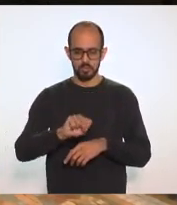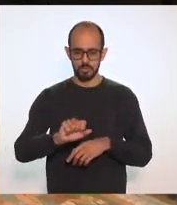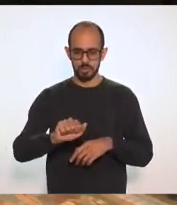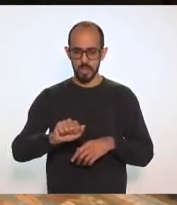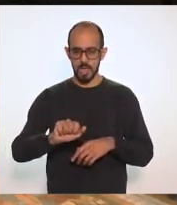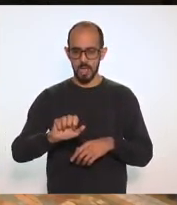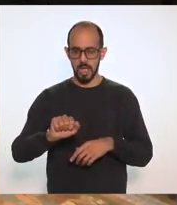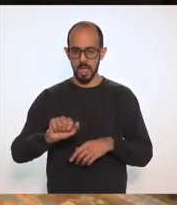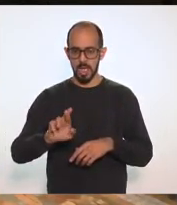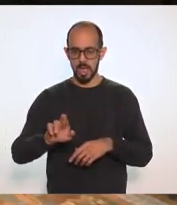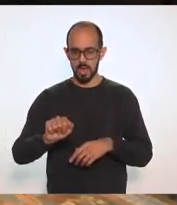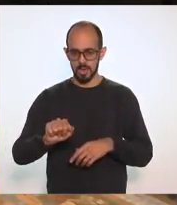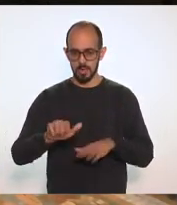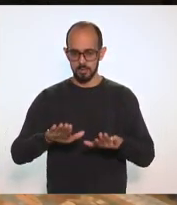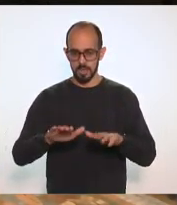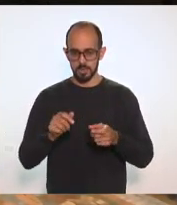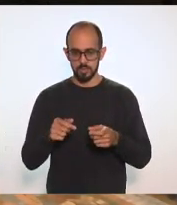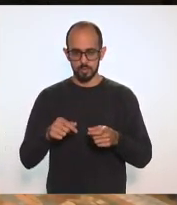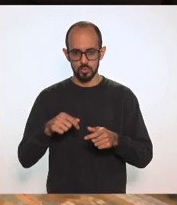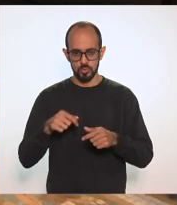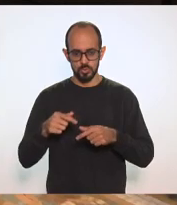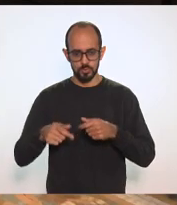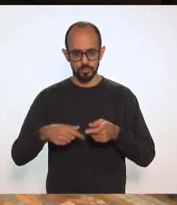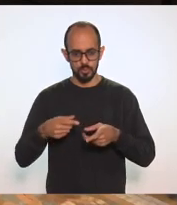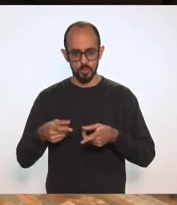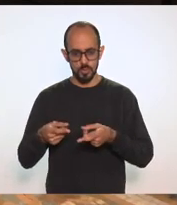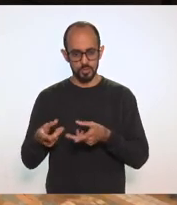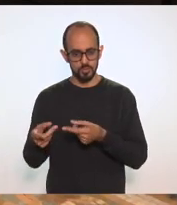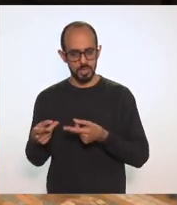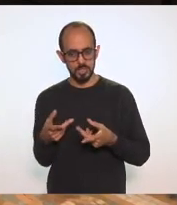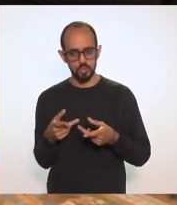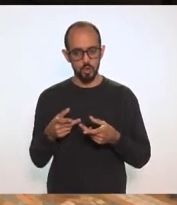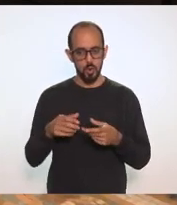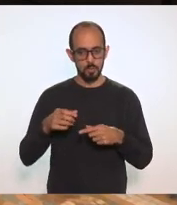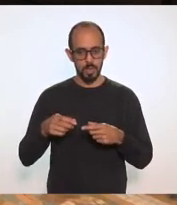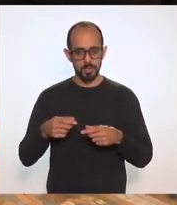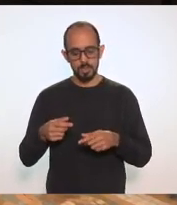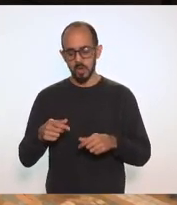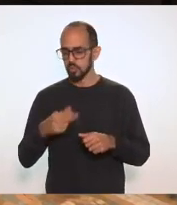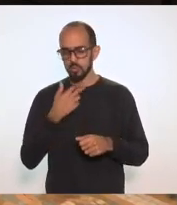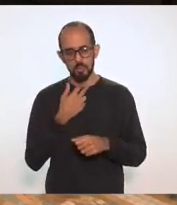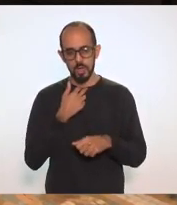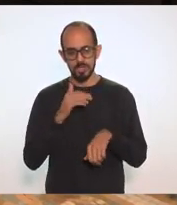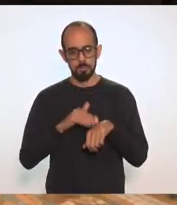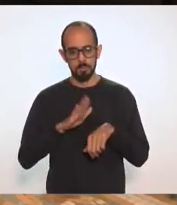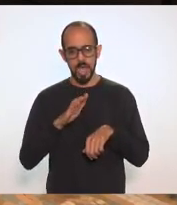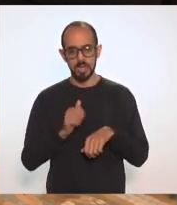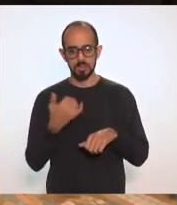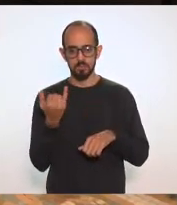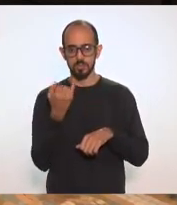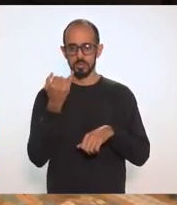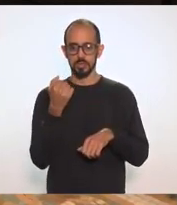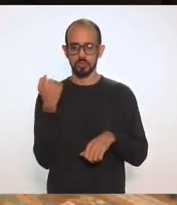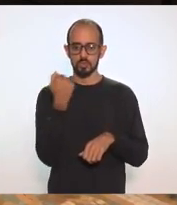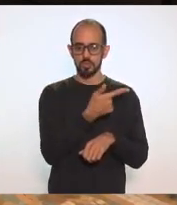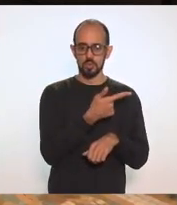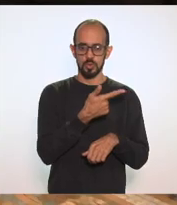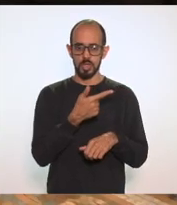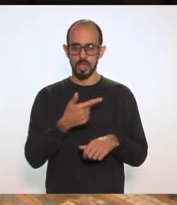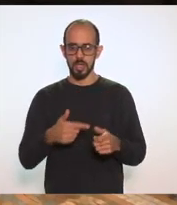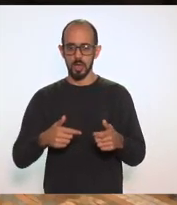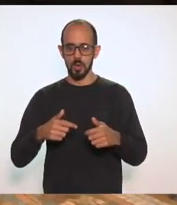uma atividade comercial não pode ser mais importante do que uma trajetória do presidente Getúlio Vargas, que foi um